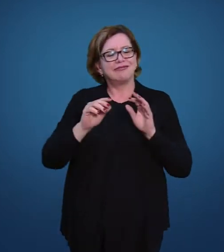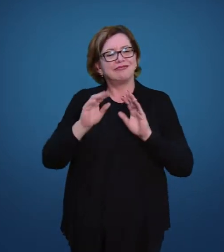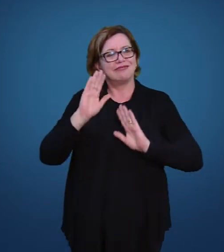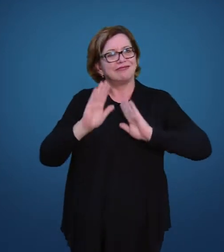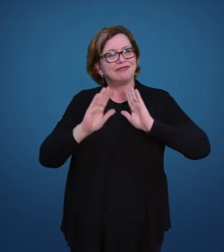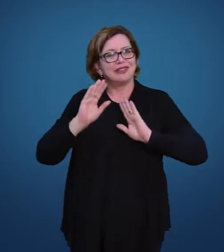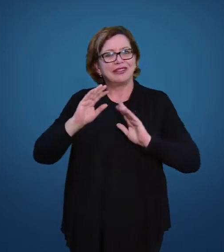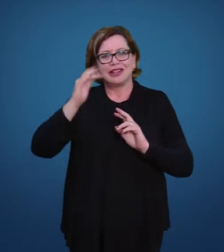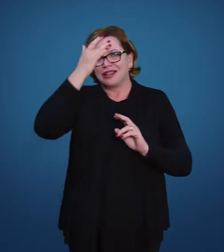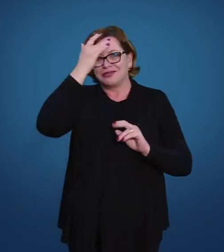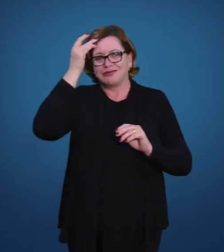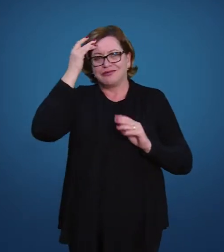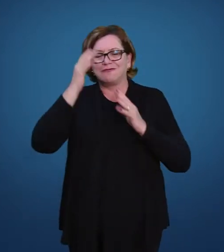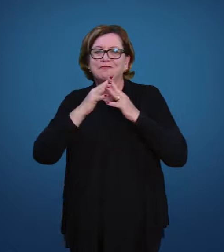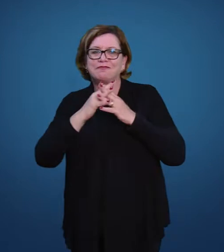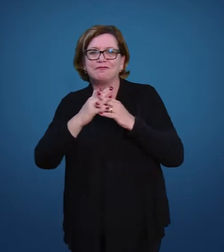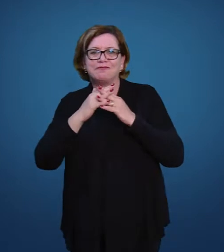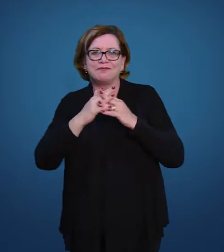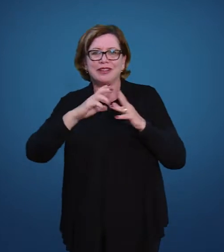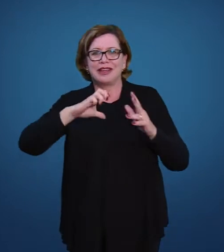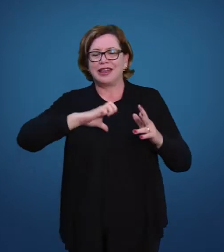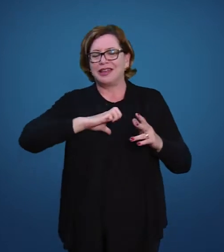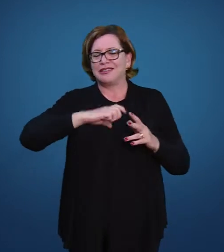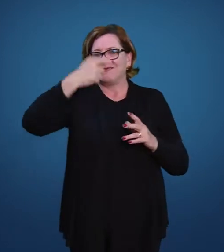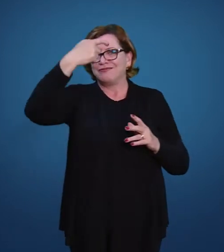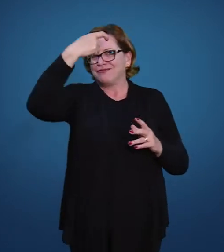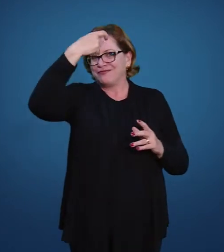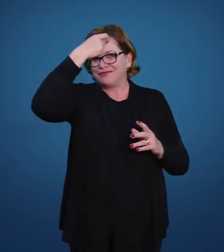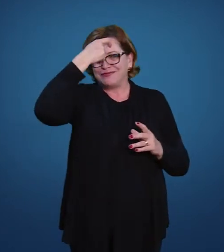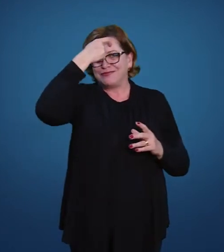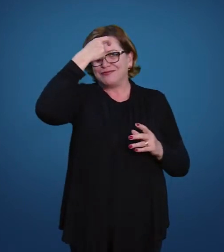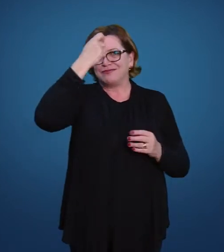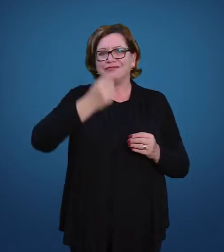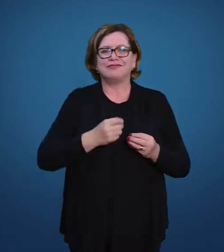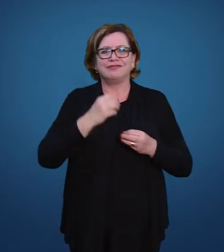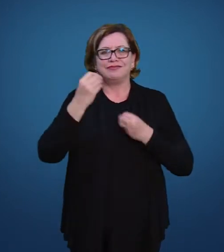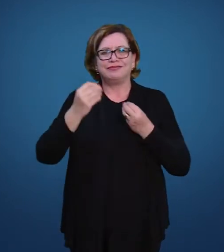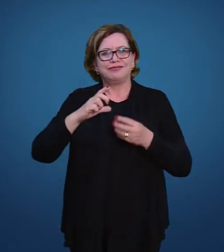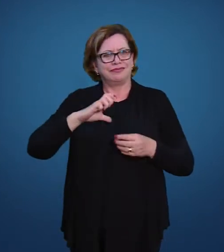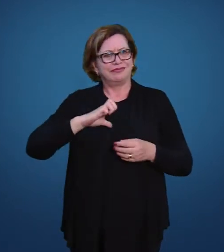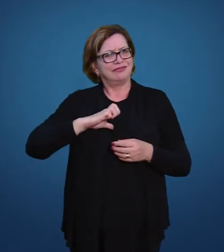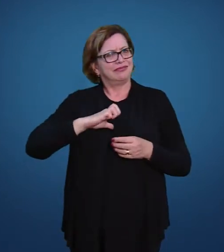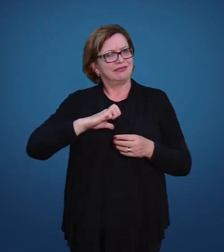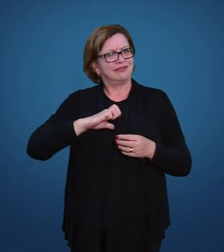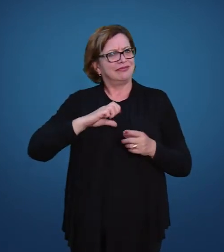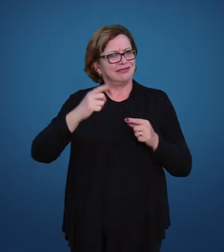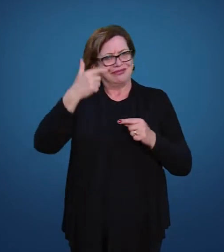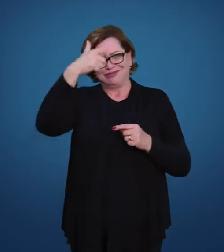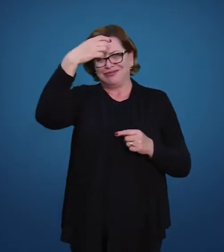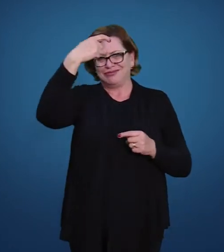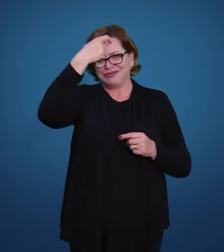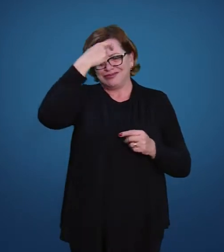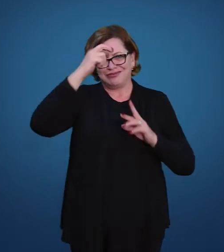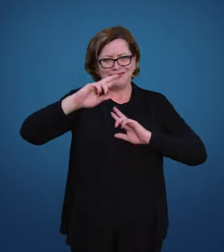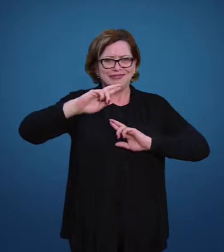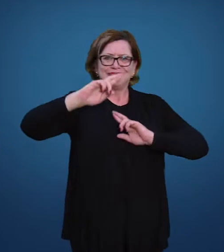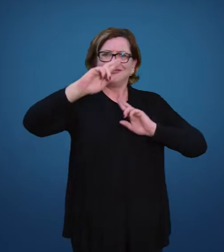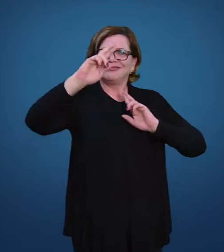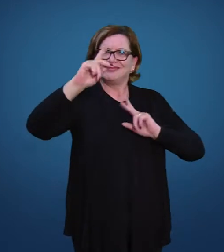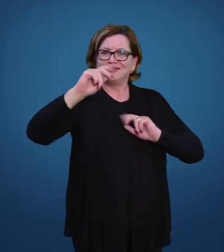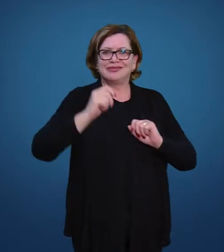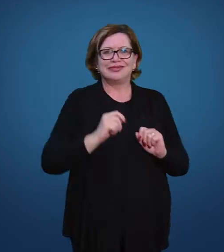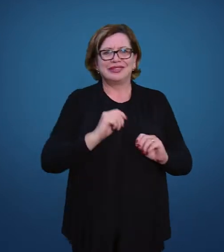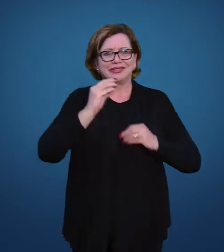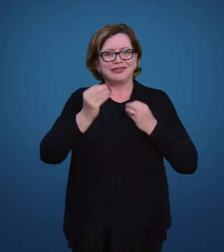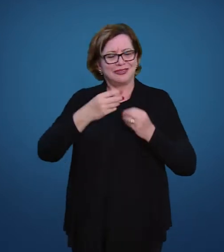as pessoas confundirem ética com moral. A ética não é necessariamente a moral.